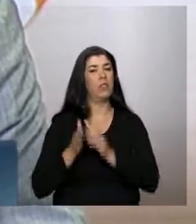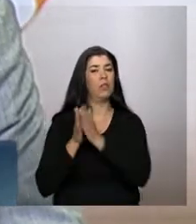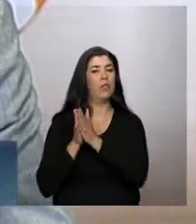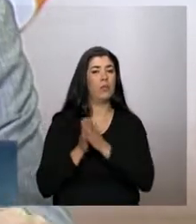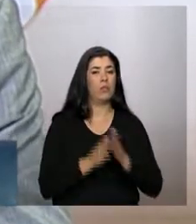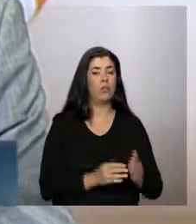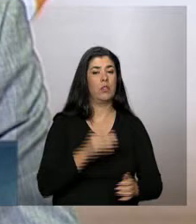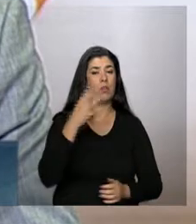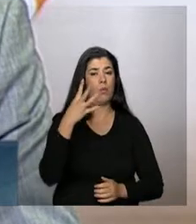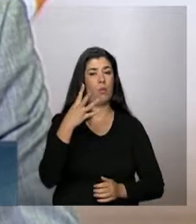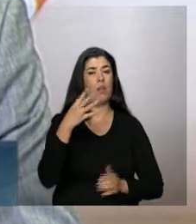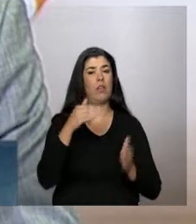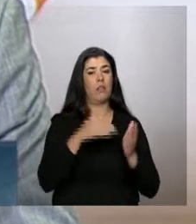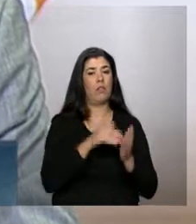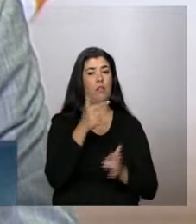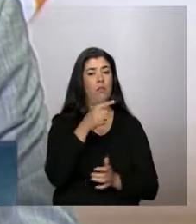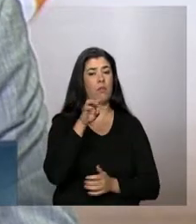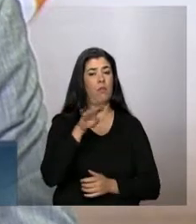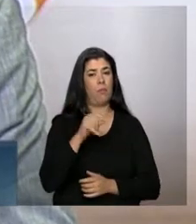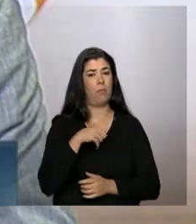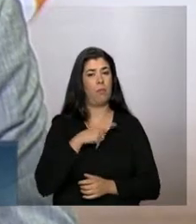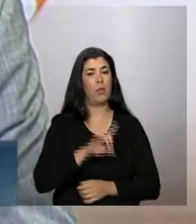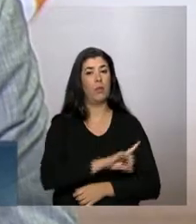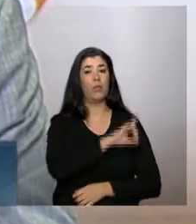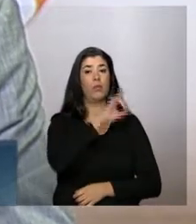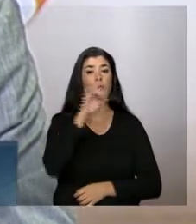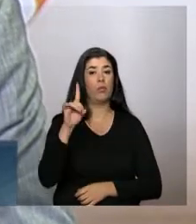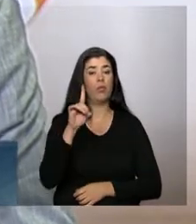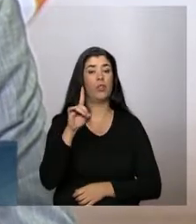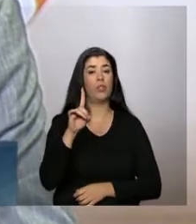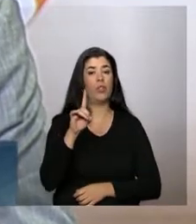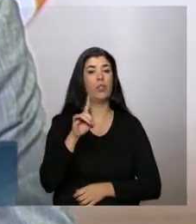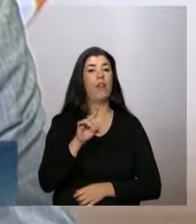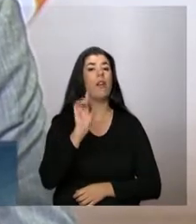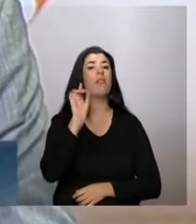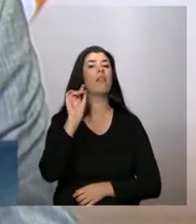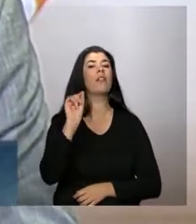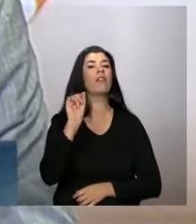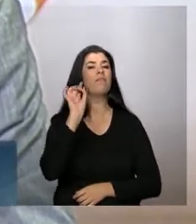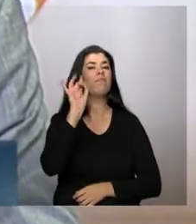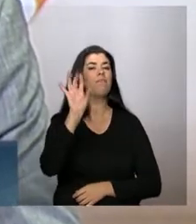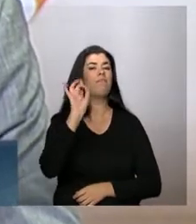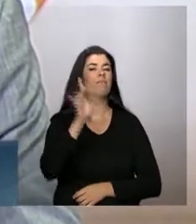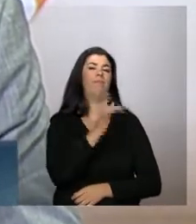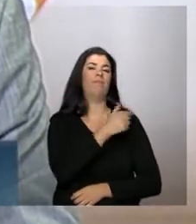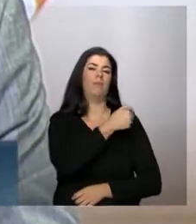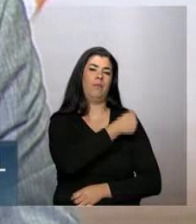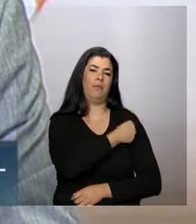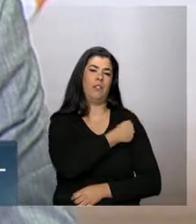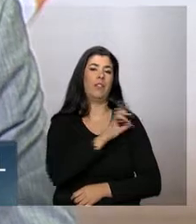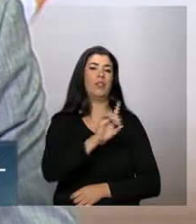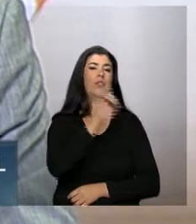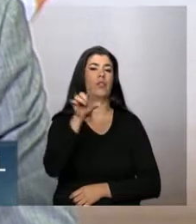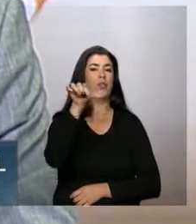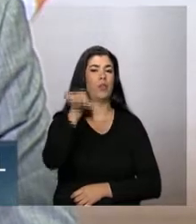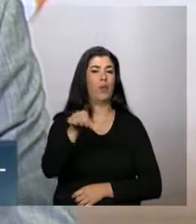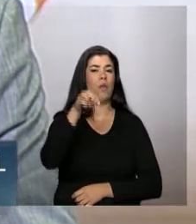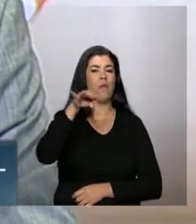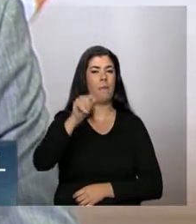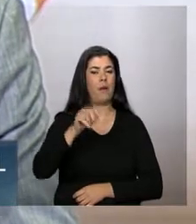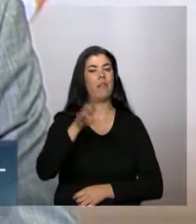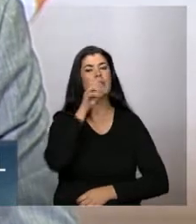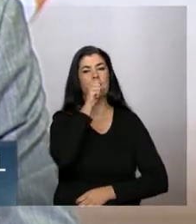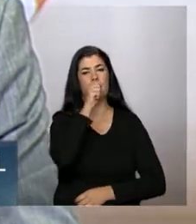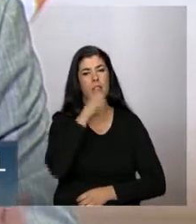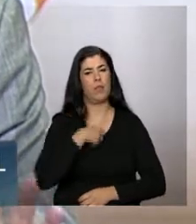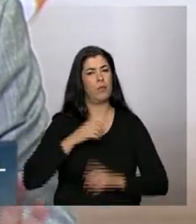4, com um dia nacional de mobilização, que é o dia D para vacinação, que é o dia 9 de maio, quando um sábado em que todos